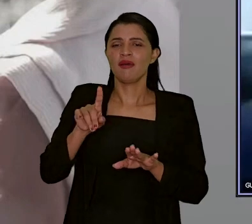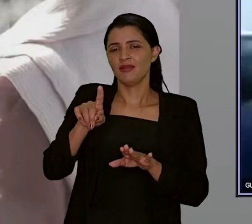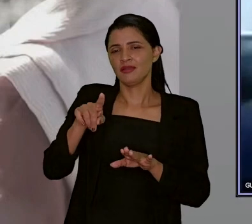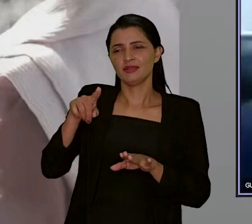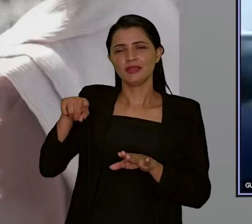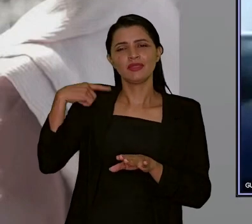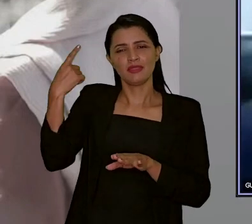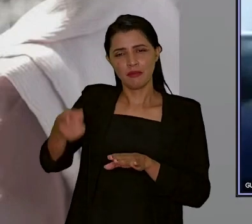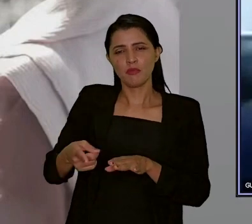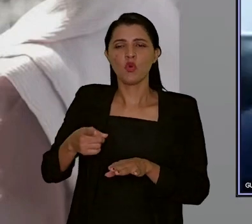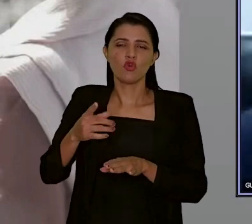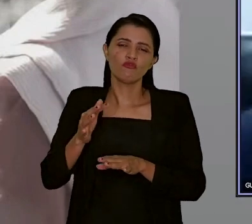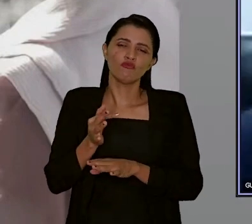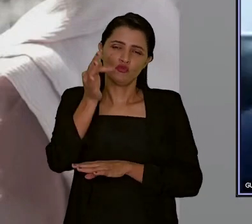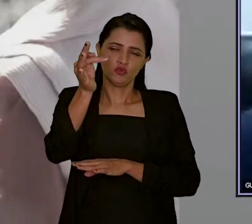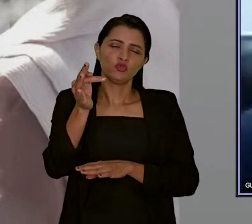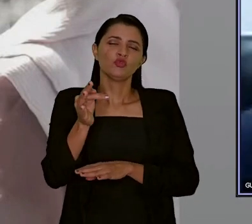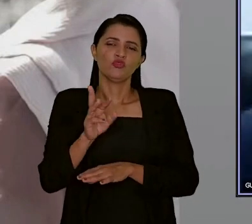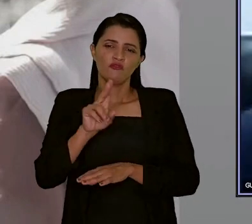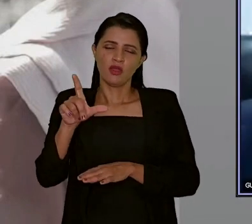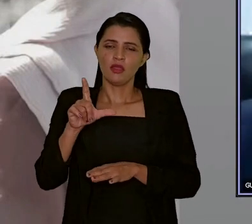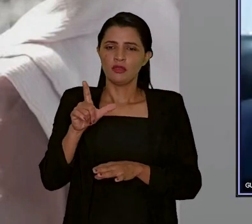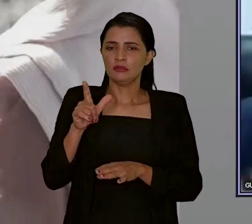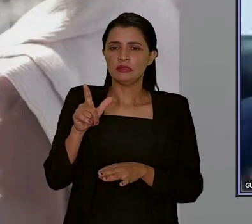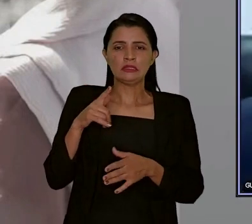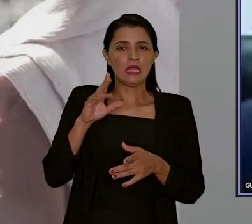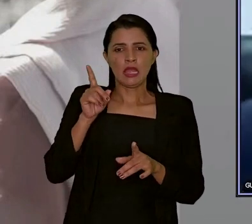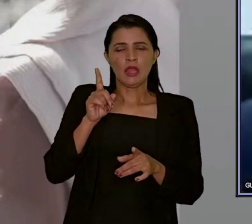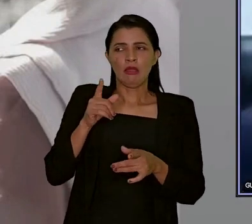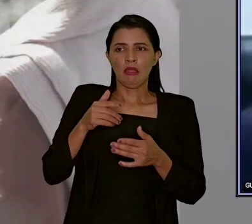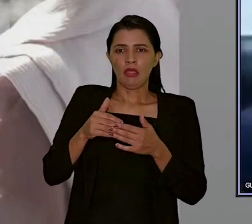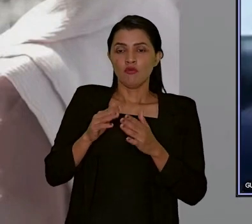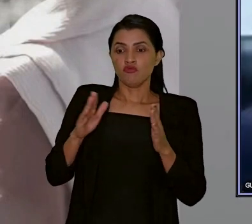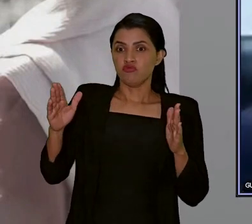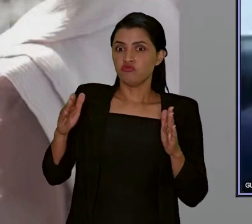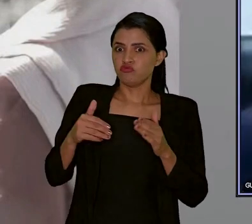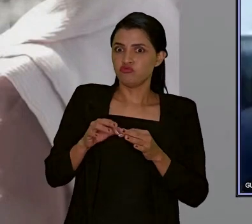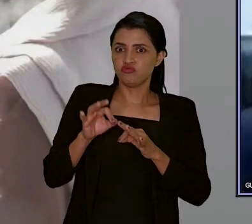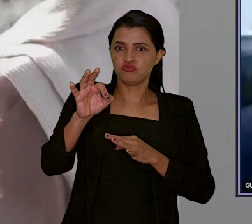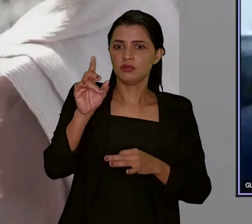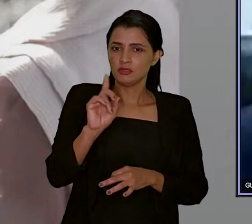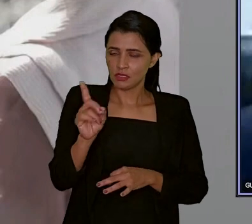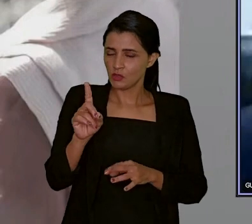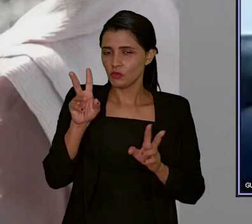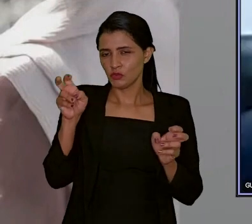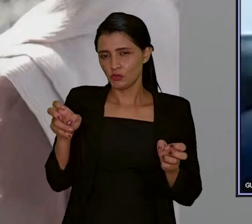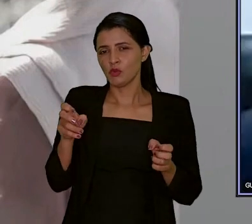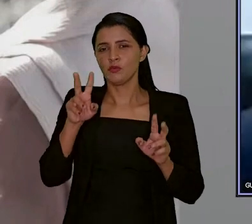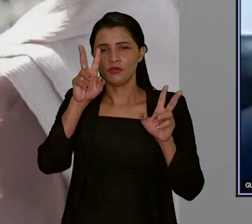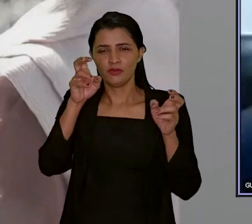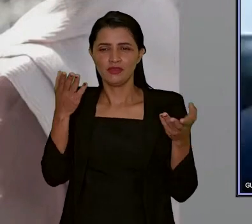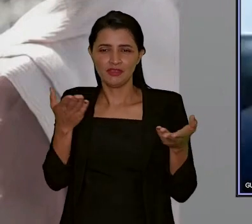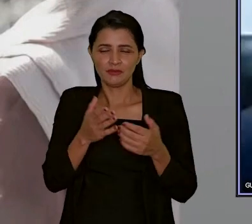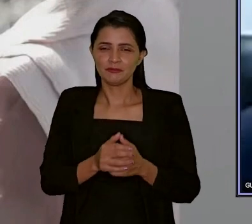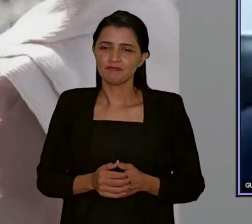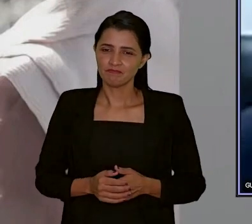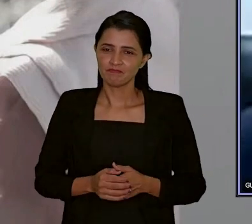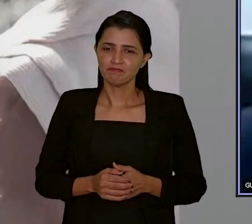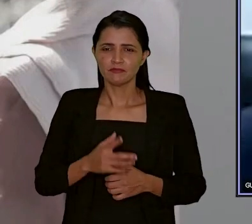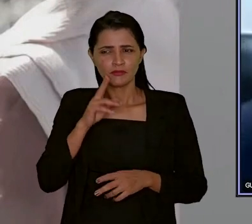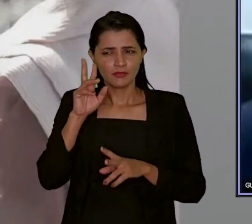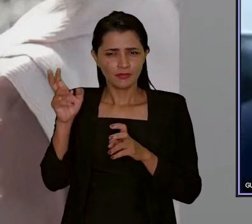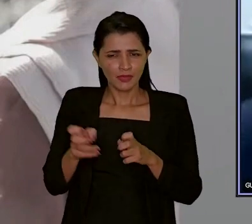considerações futuras, né? Espero não num prazo muito longo a respeito desse tema, né? E estou vendo que a professora